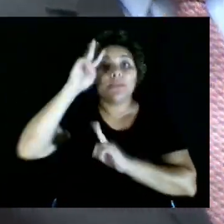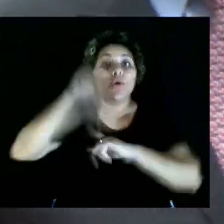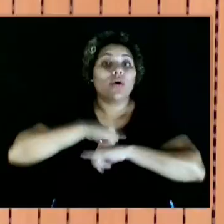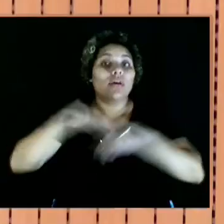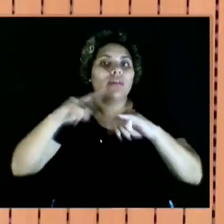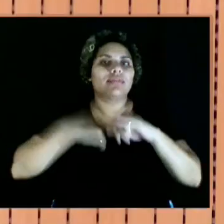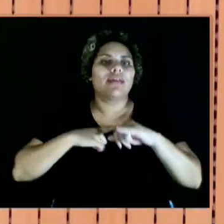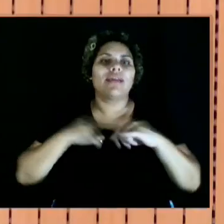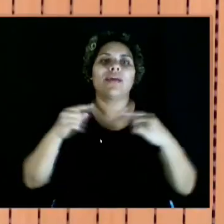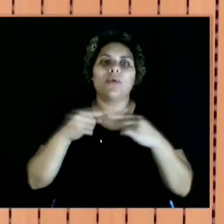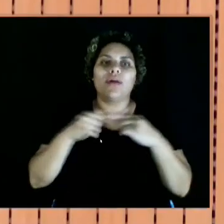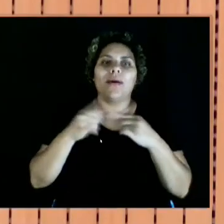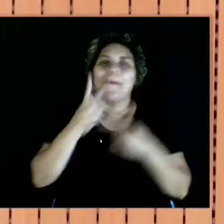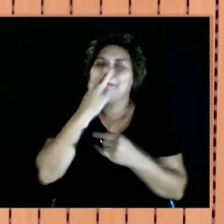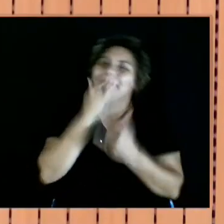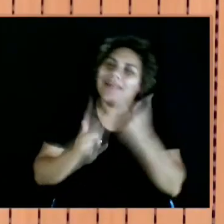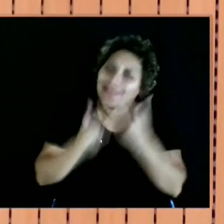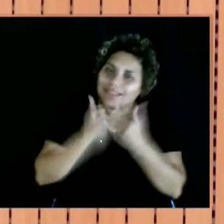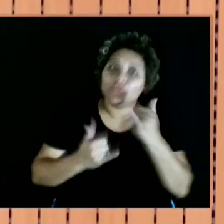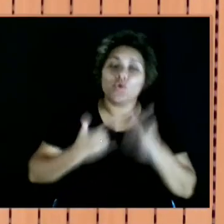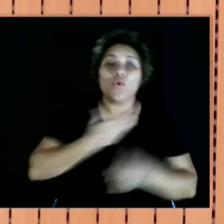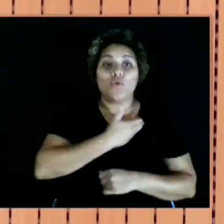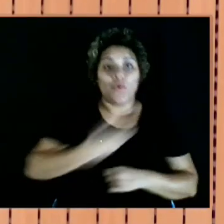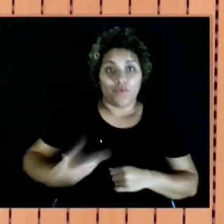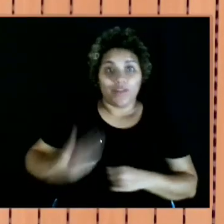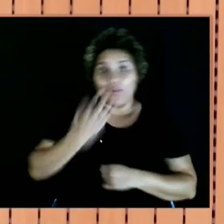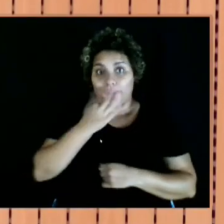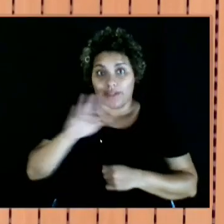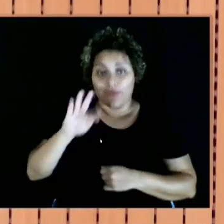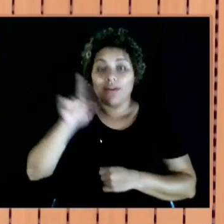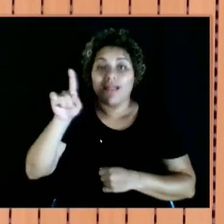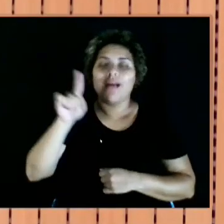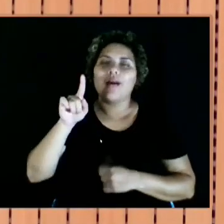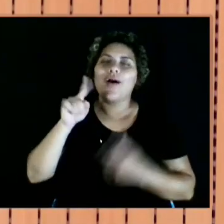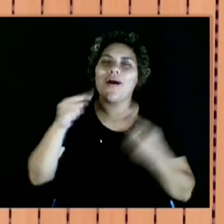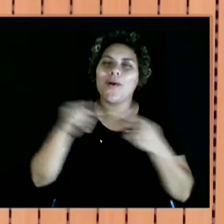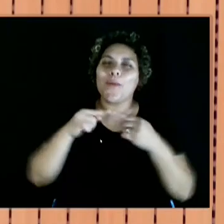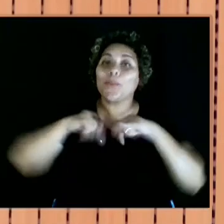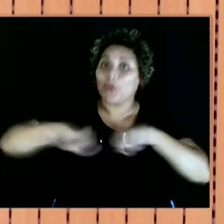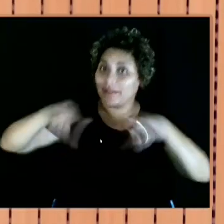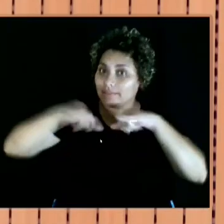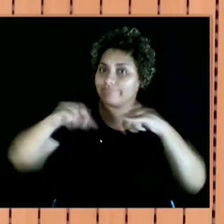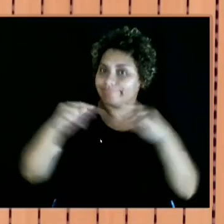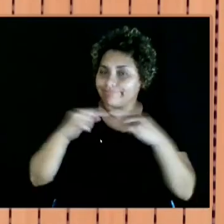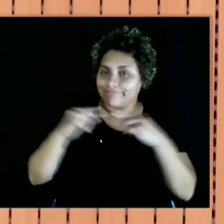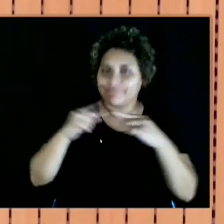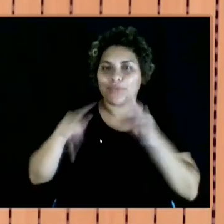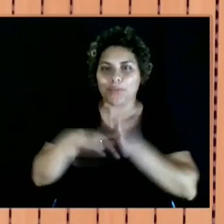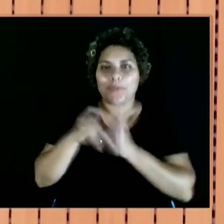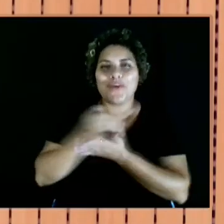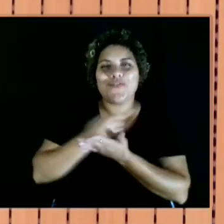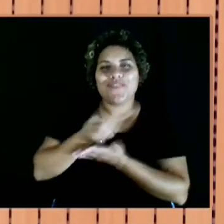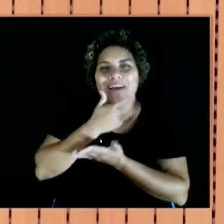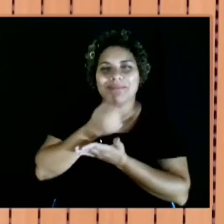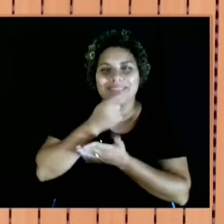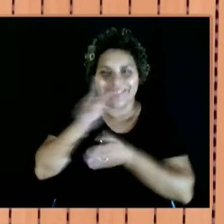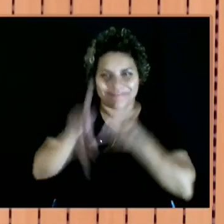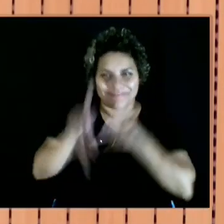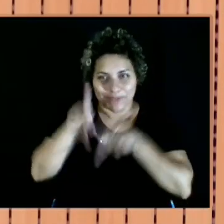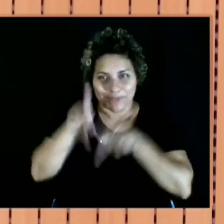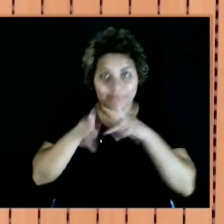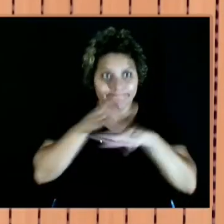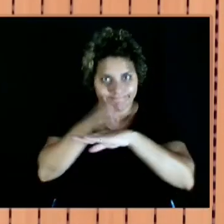governo federal. No programa Farmácia Popular, se você for em qualquer farmácia, a limitação é